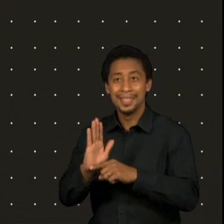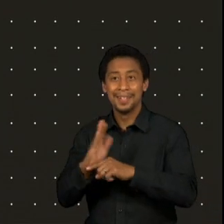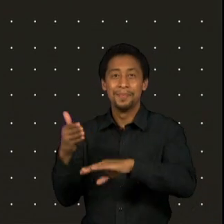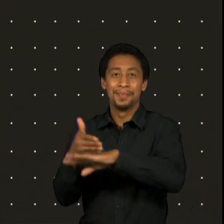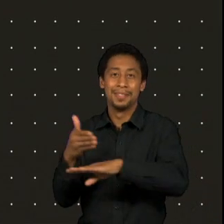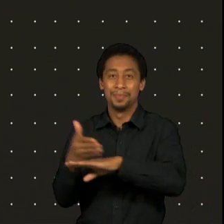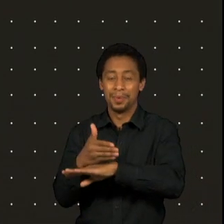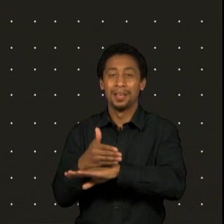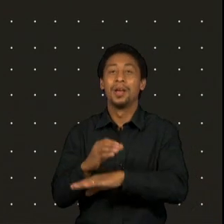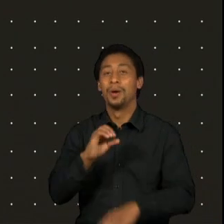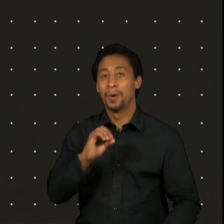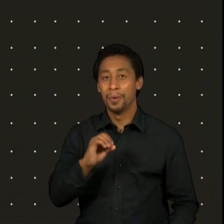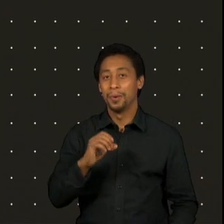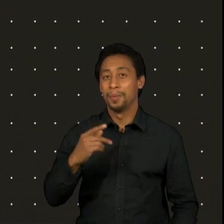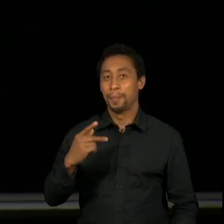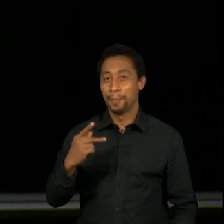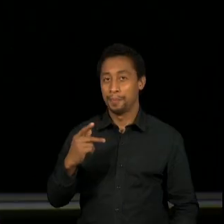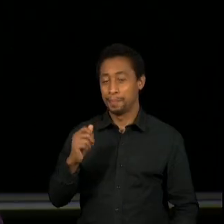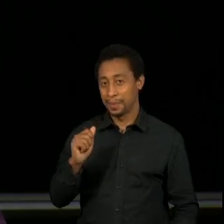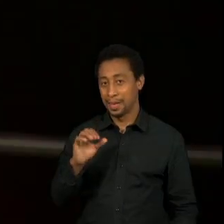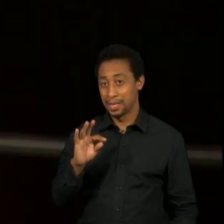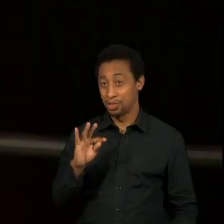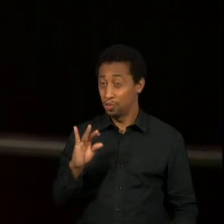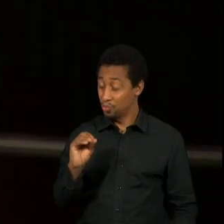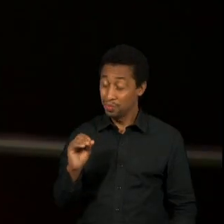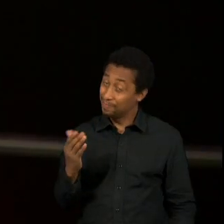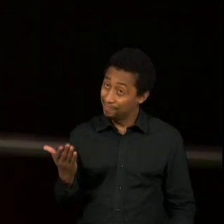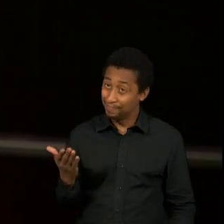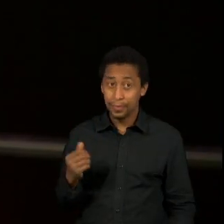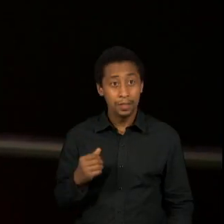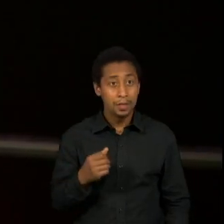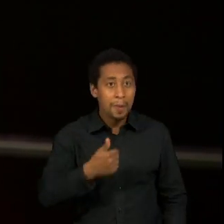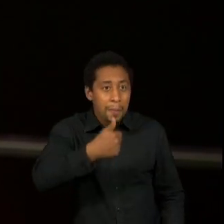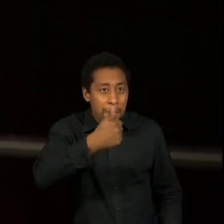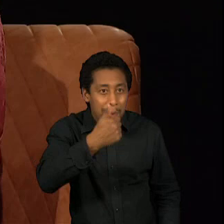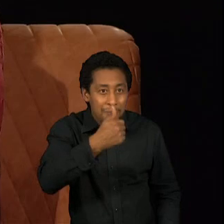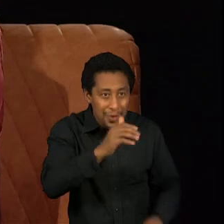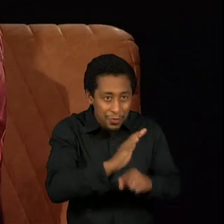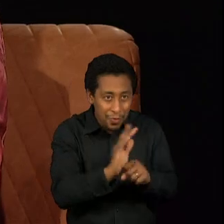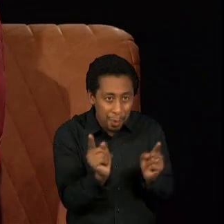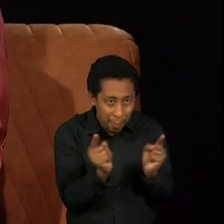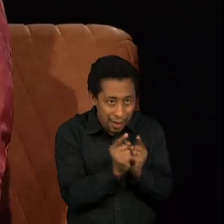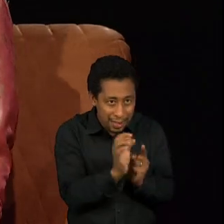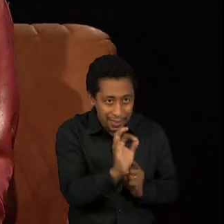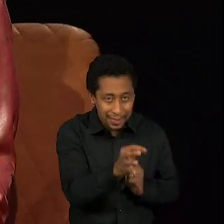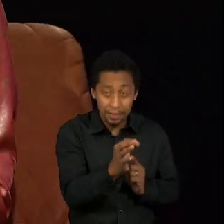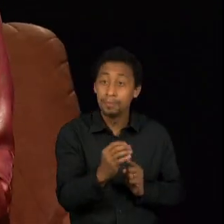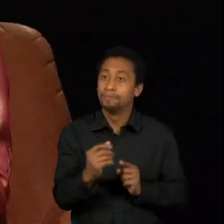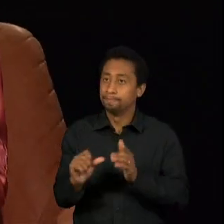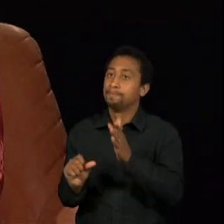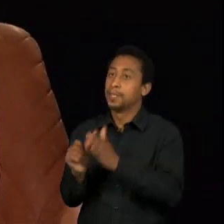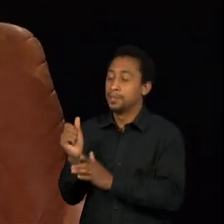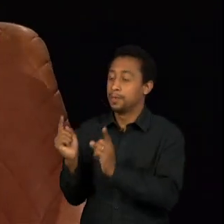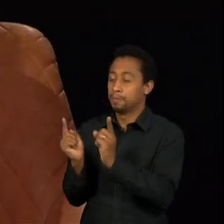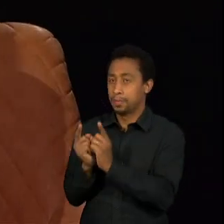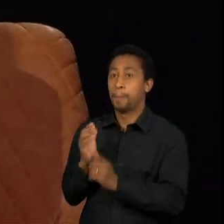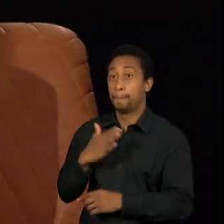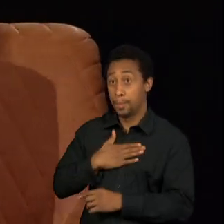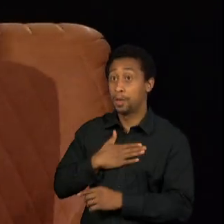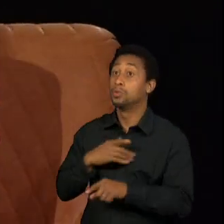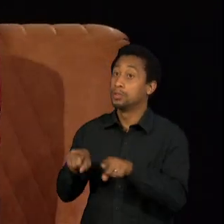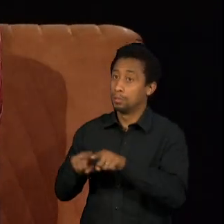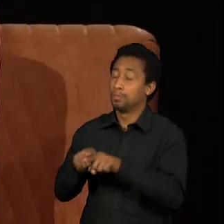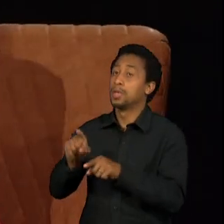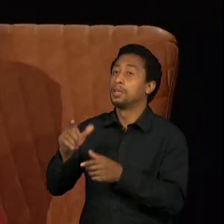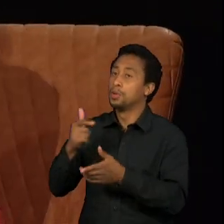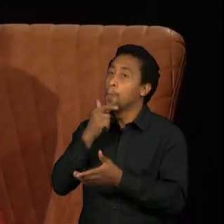em produções. E foi seu primeiro curta, o Pátio. É, o primeiro curta do Glauber e meu. E que eu